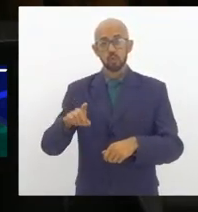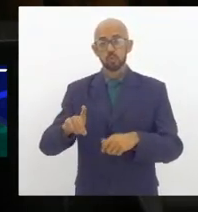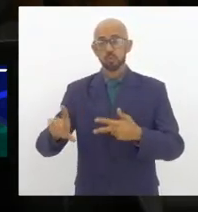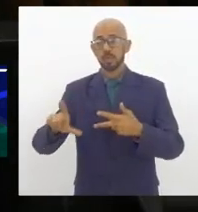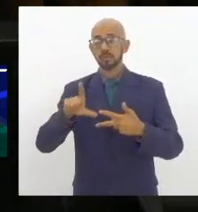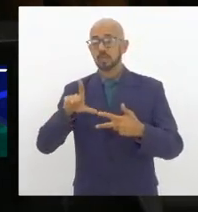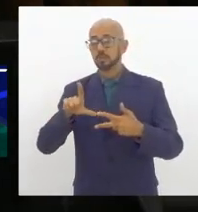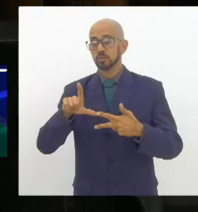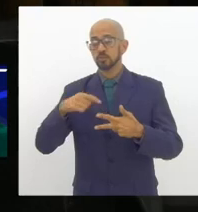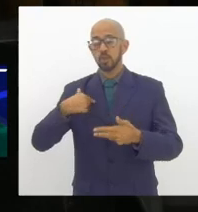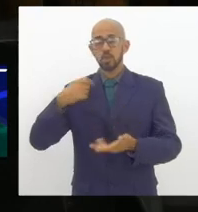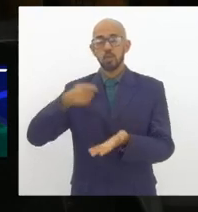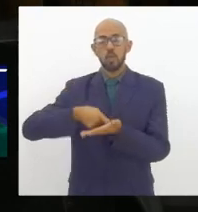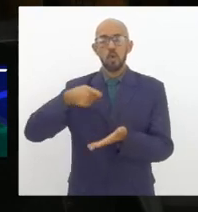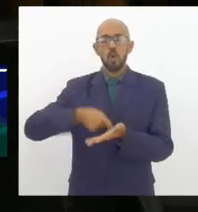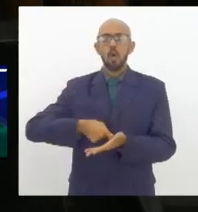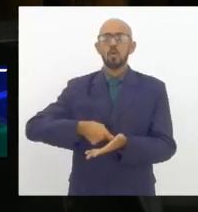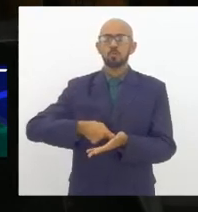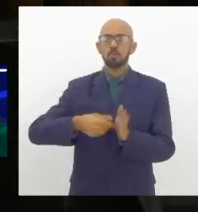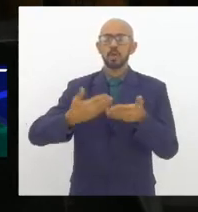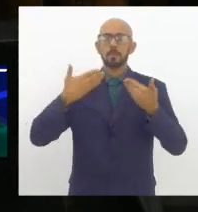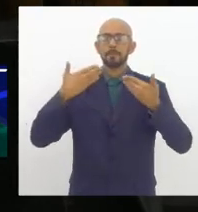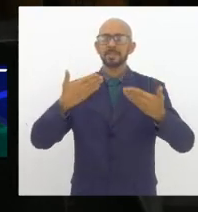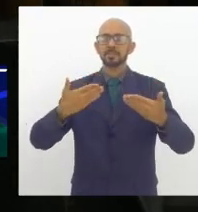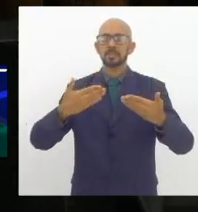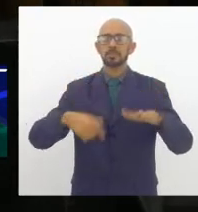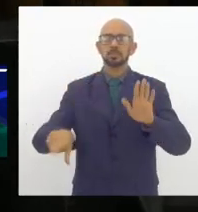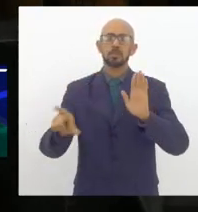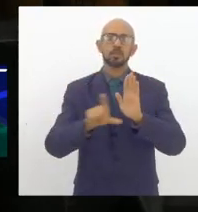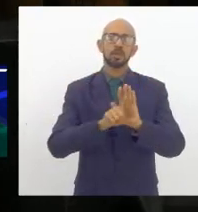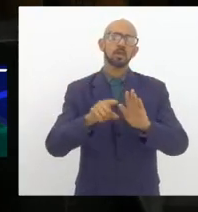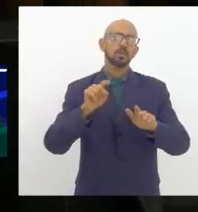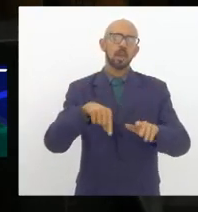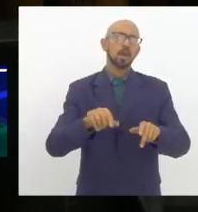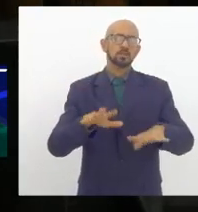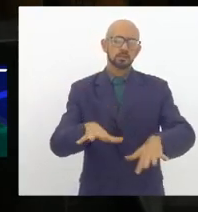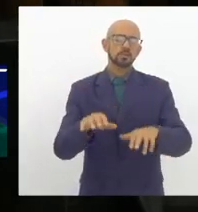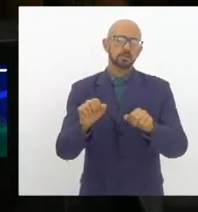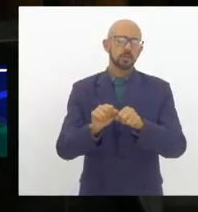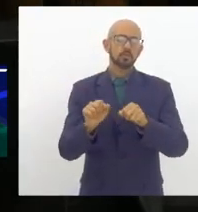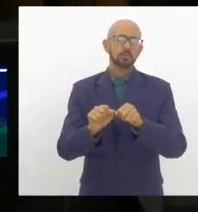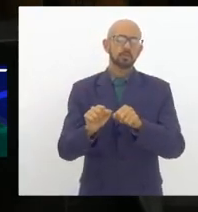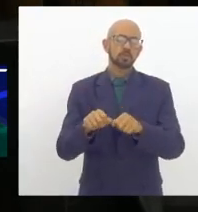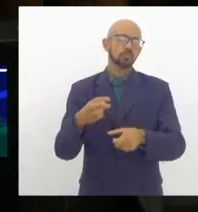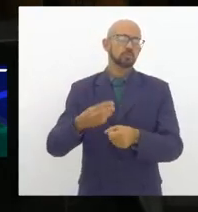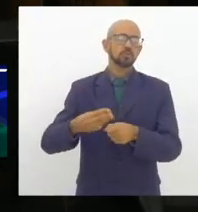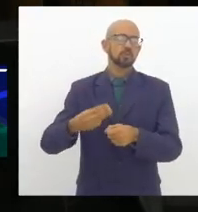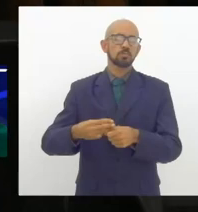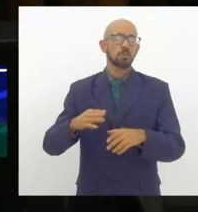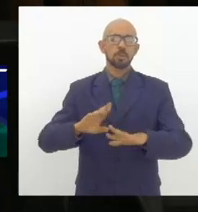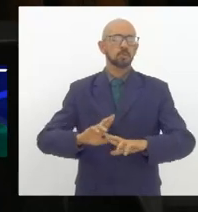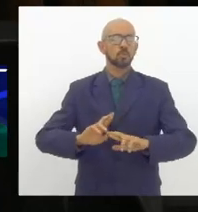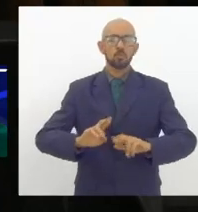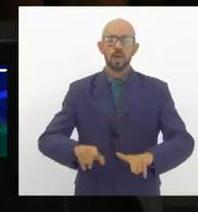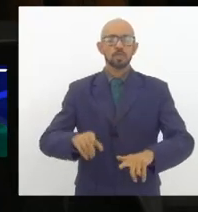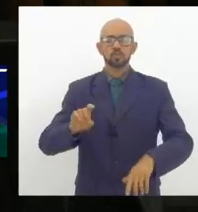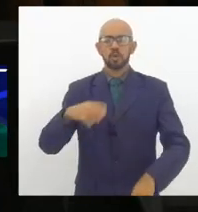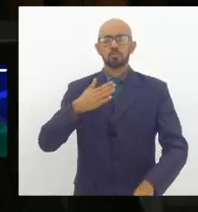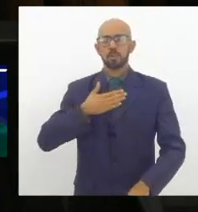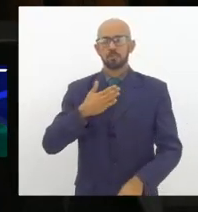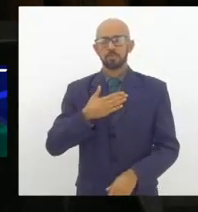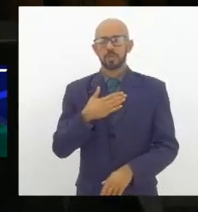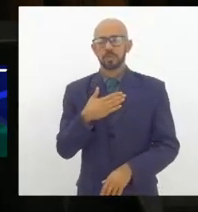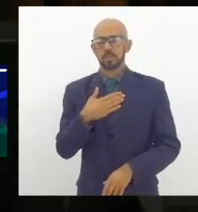eu cobro denuncio apresenta projetos de leis e indicações Legislativa e foi o que eu fiz o nosso município e ela não cabe sua Minho